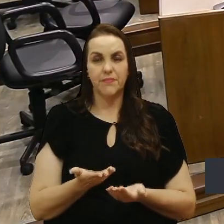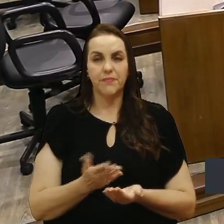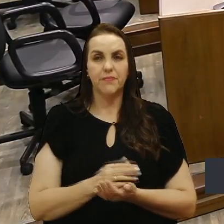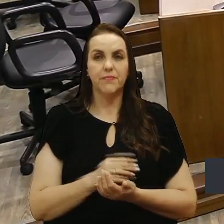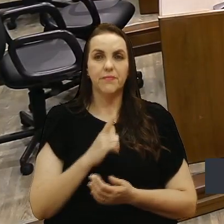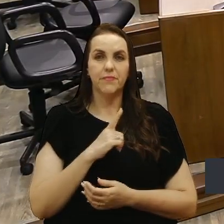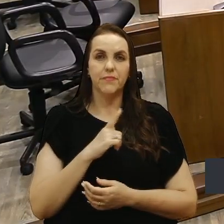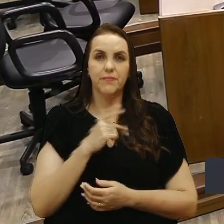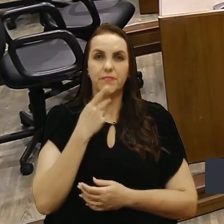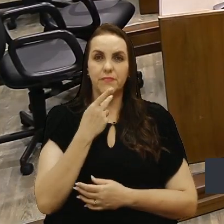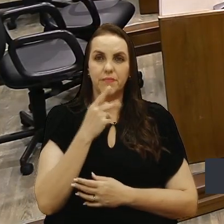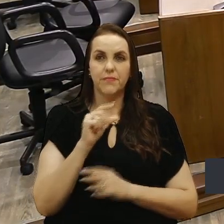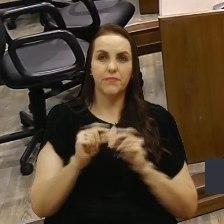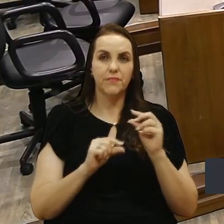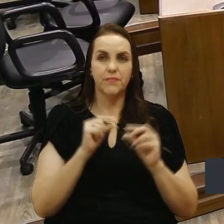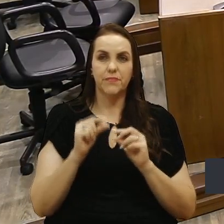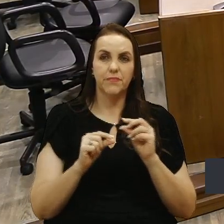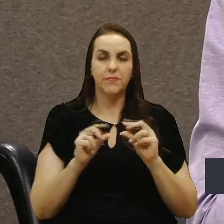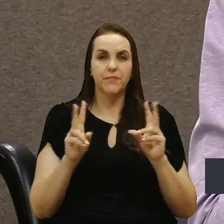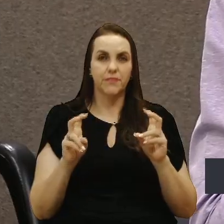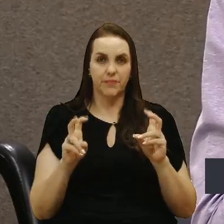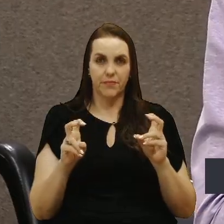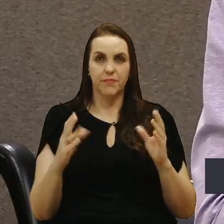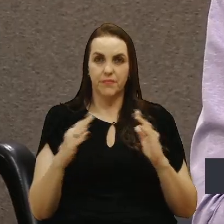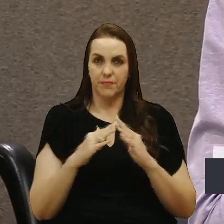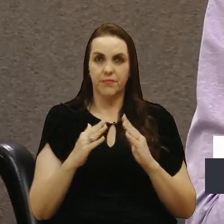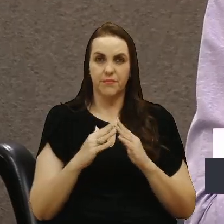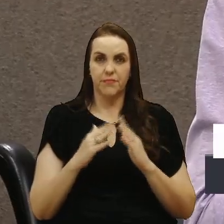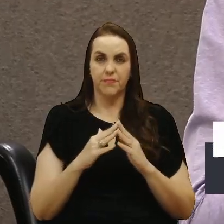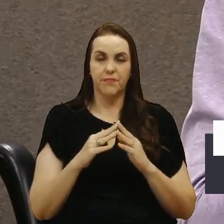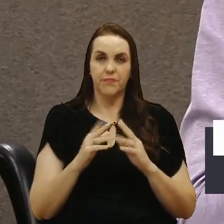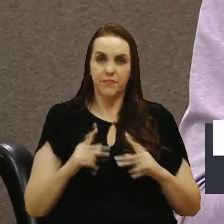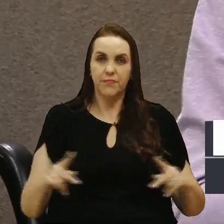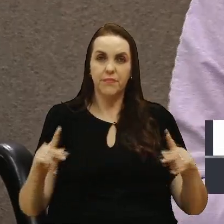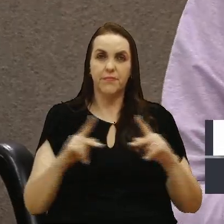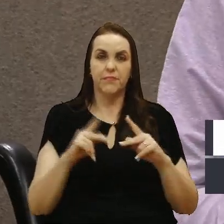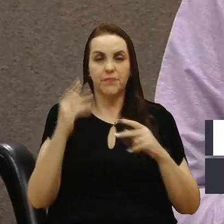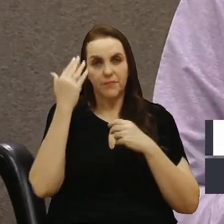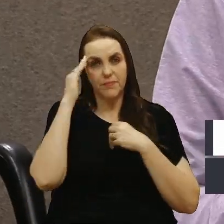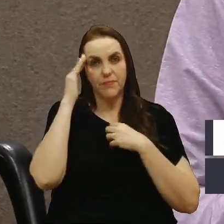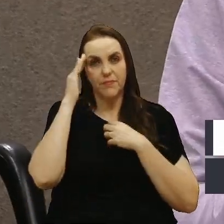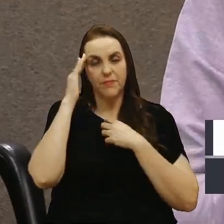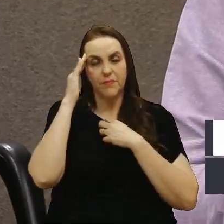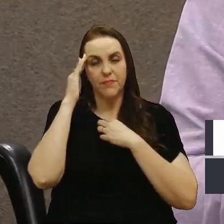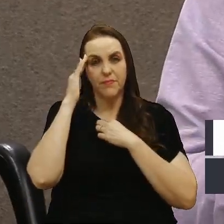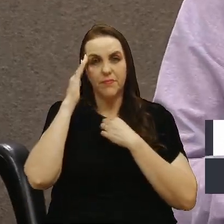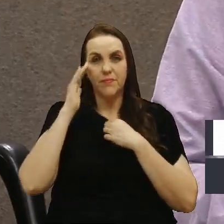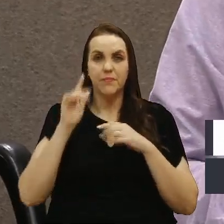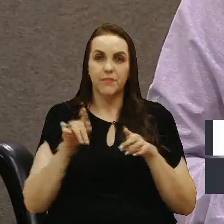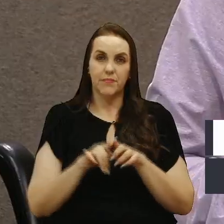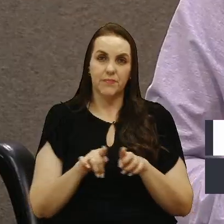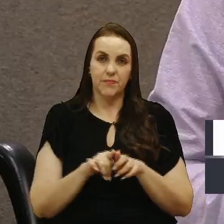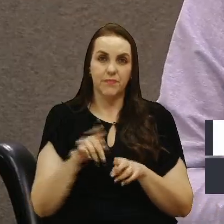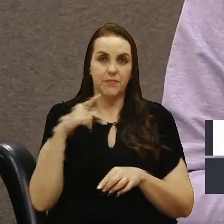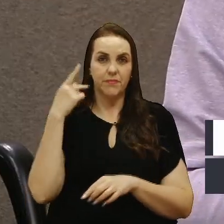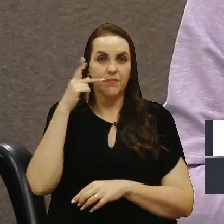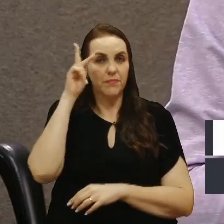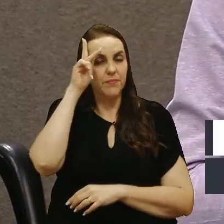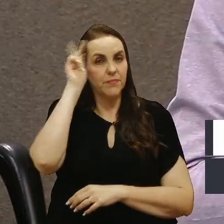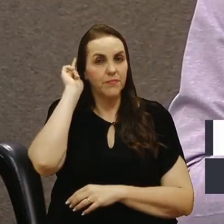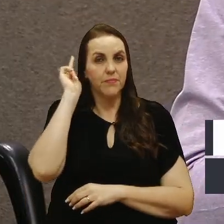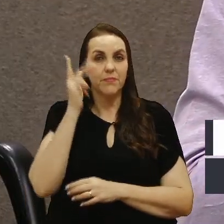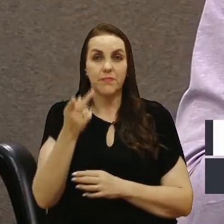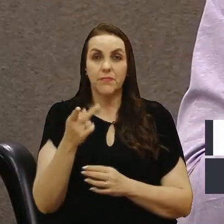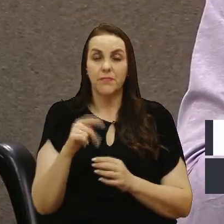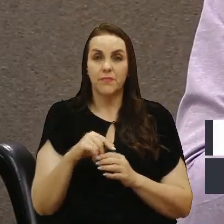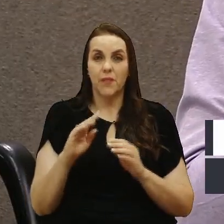tenho que falar um pouquinho aqui sobre a questão habitacional para o povo entender também aqui, vereador Iago. Essa questão do Campos da Serra,